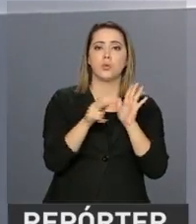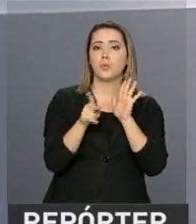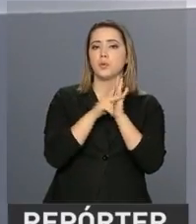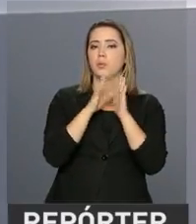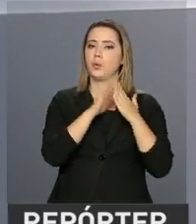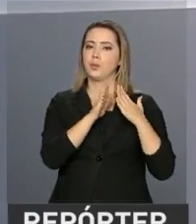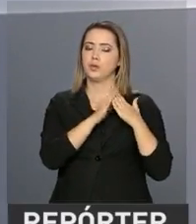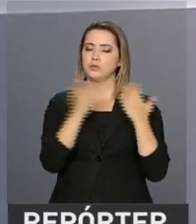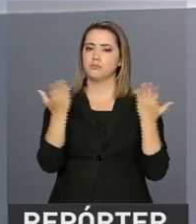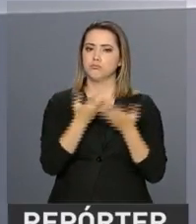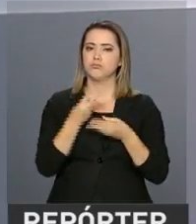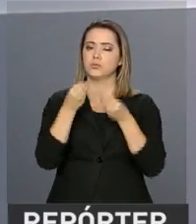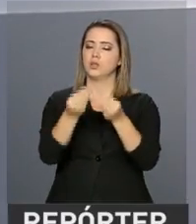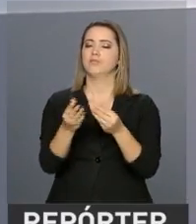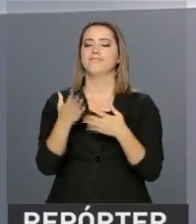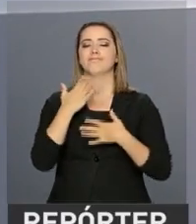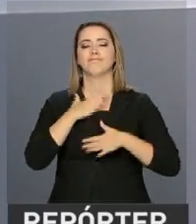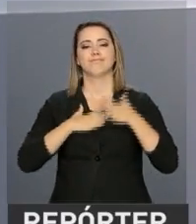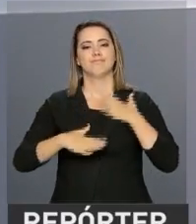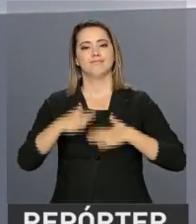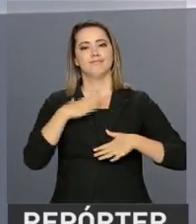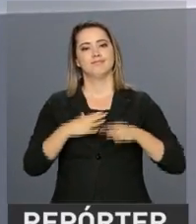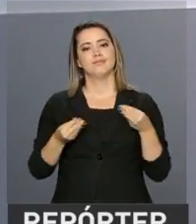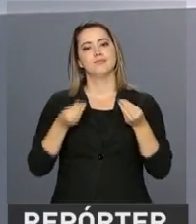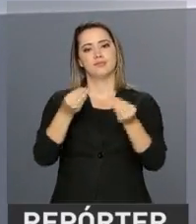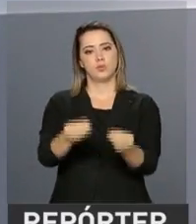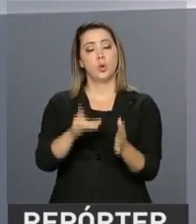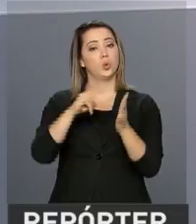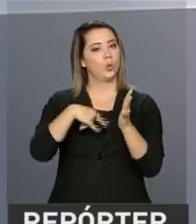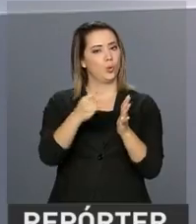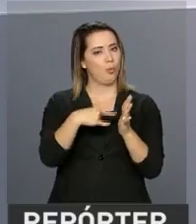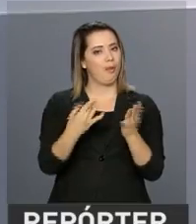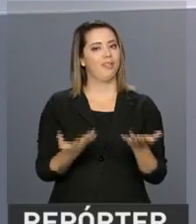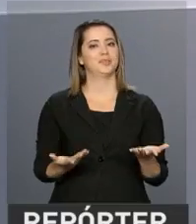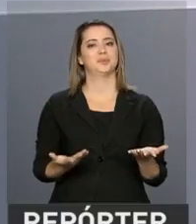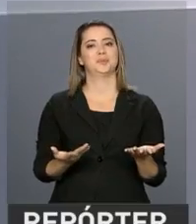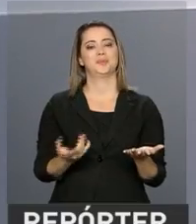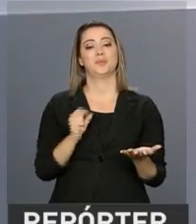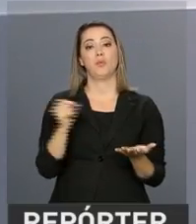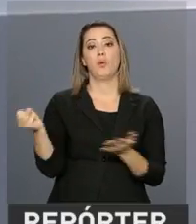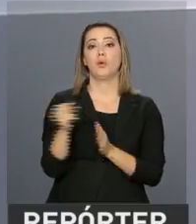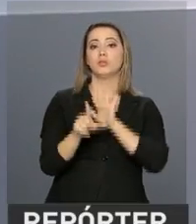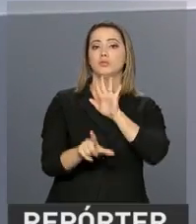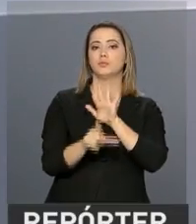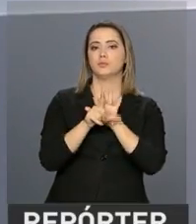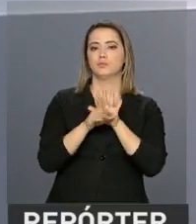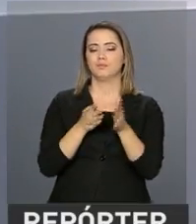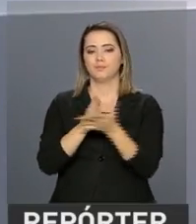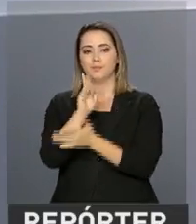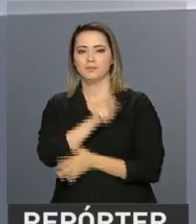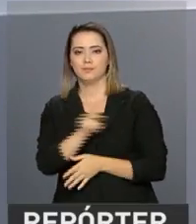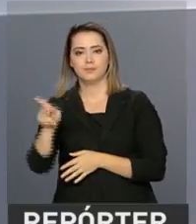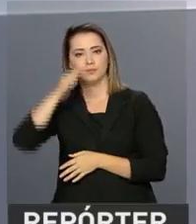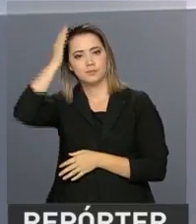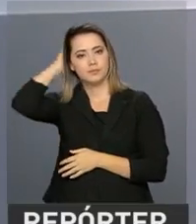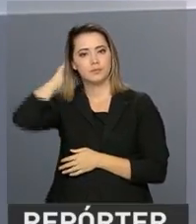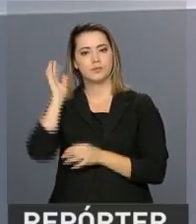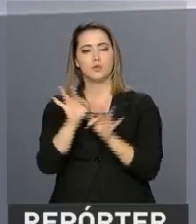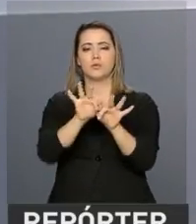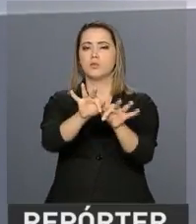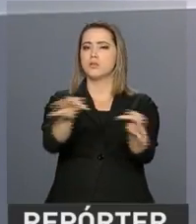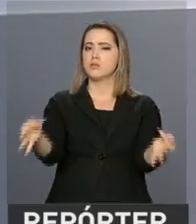própria, agora vão ganhar tranquilidade com a garantia da emissão do documento. Uma nova lei sancionada pelo presidente Michel Temer